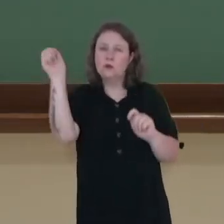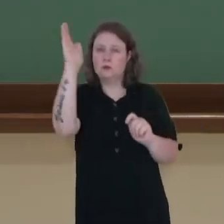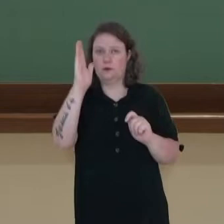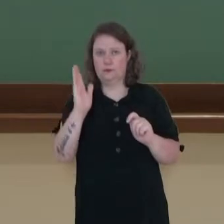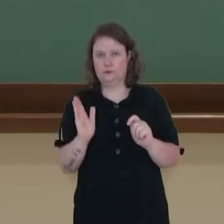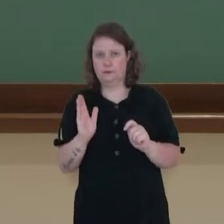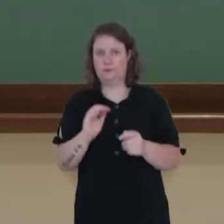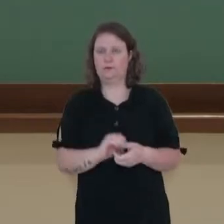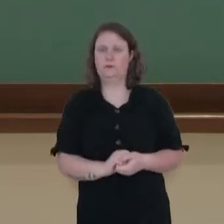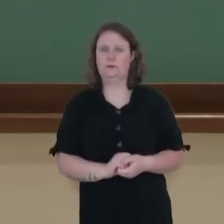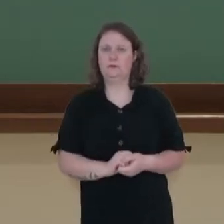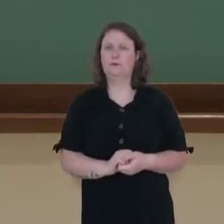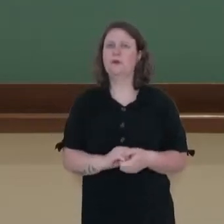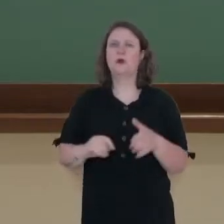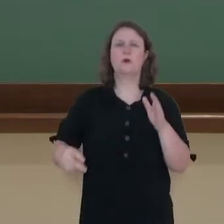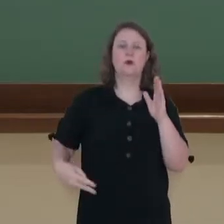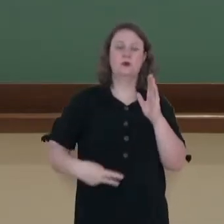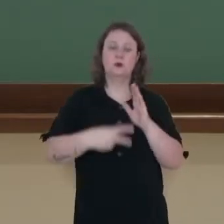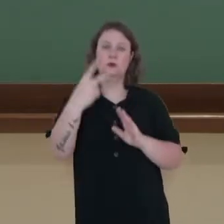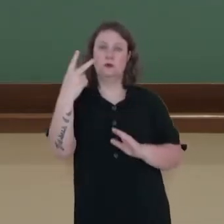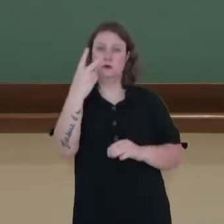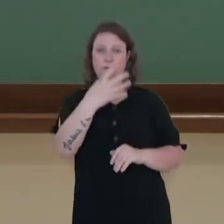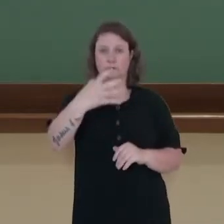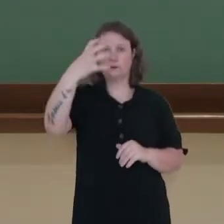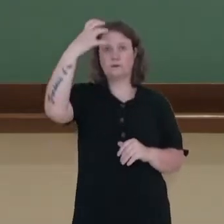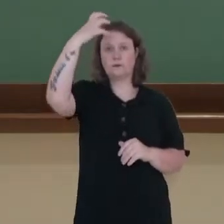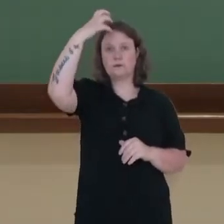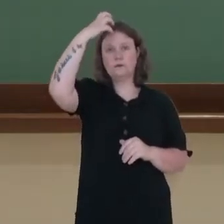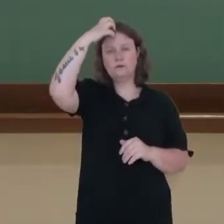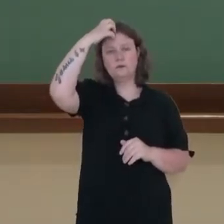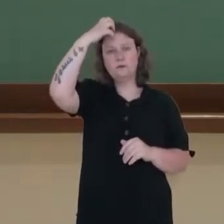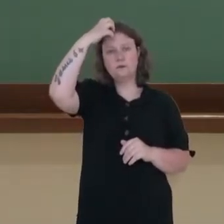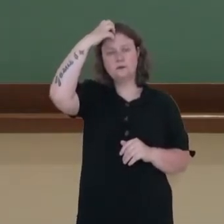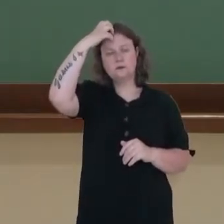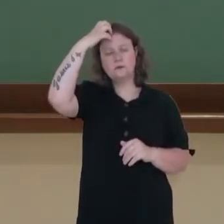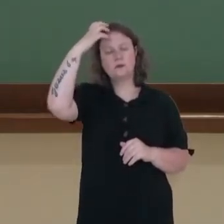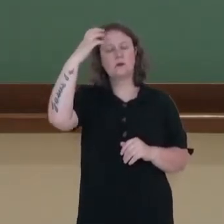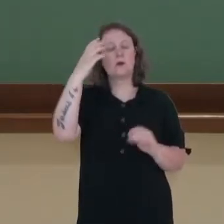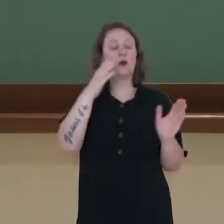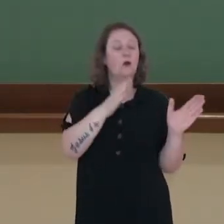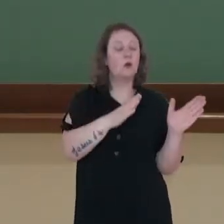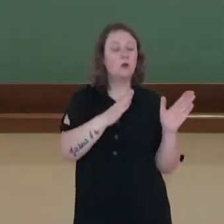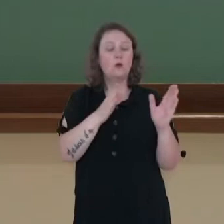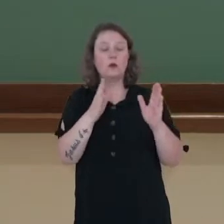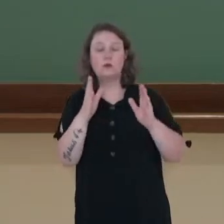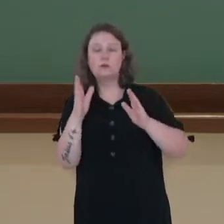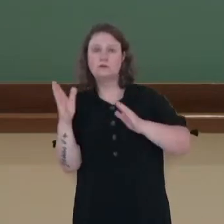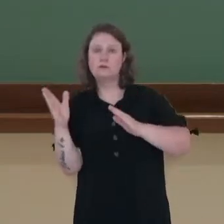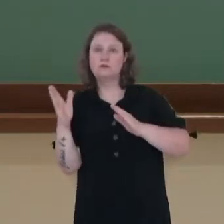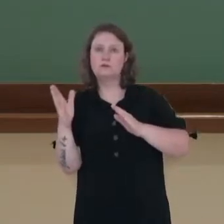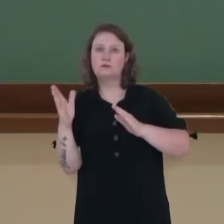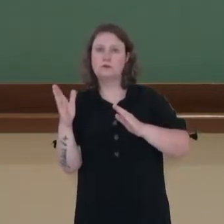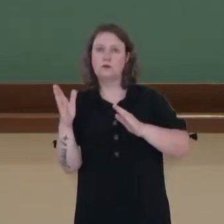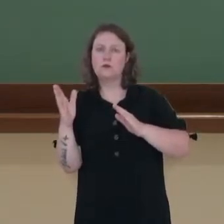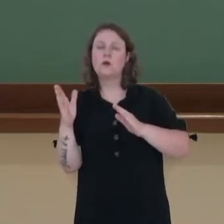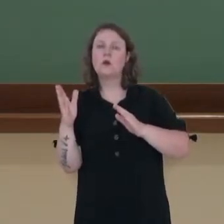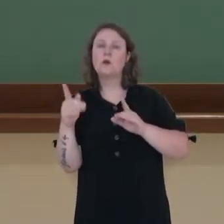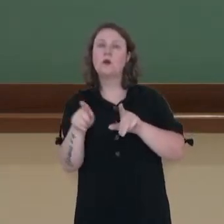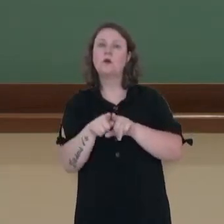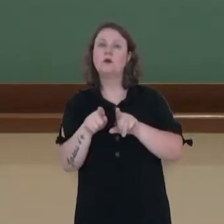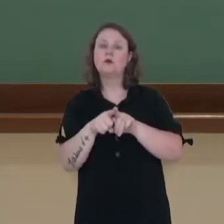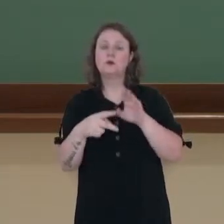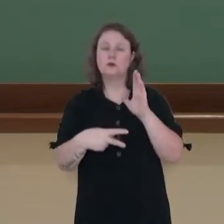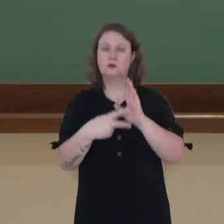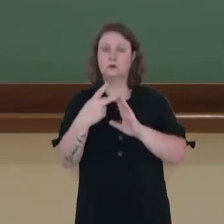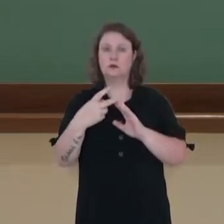o auge do segundo reinado, é o período mais áureo do segundo reinado. E a partir